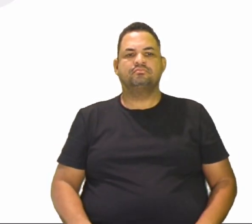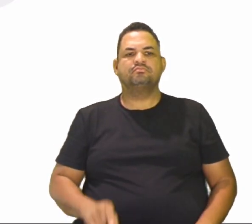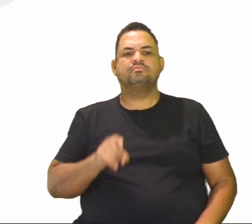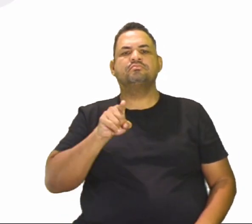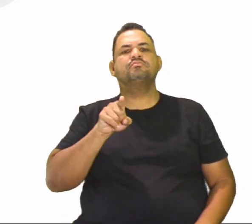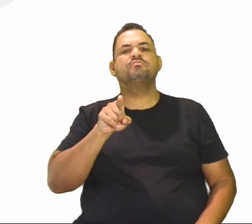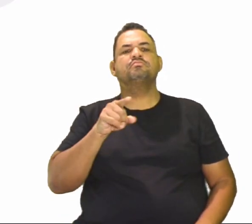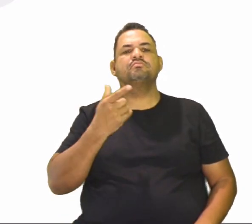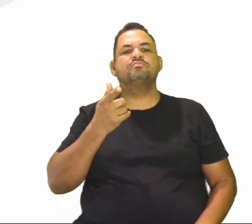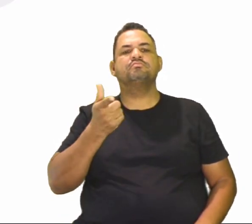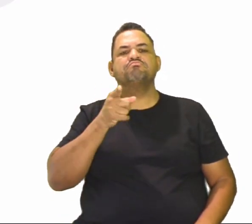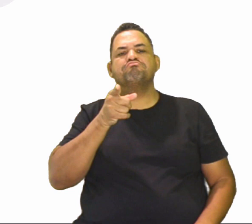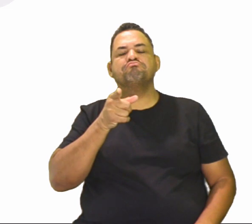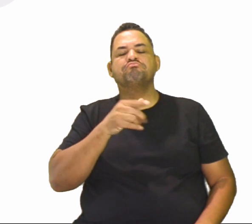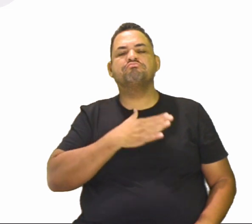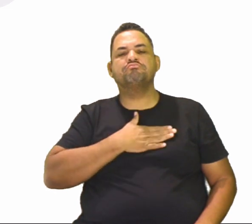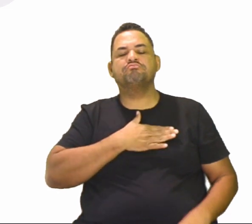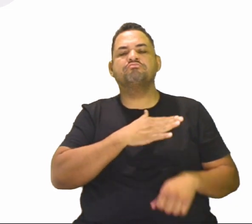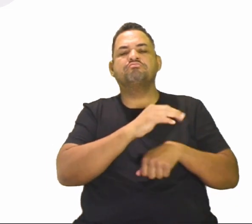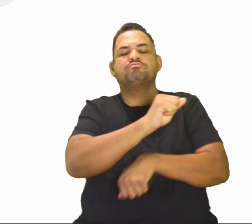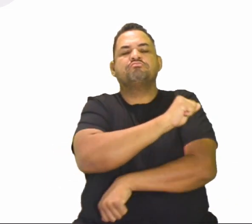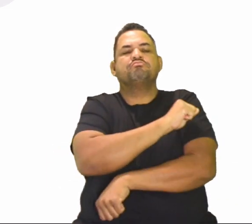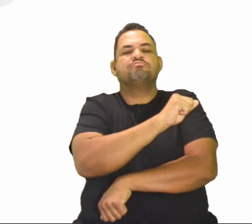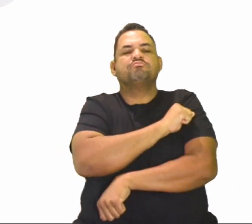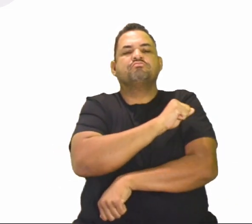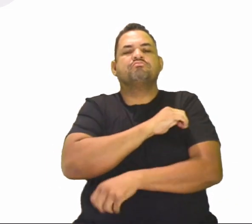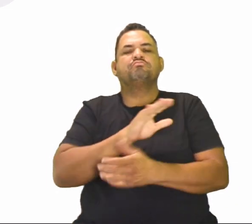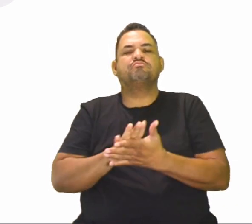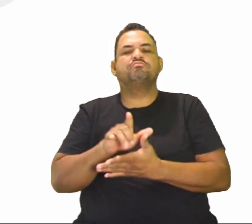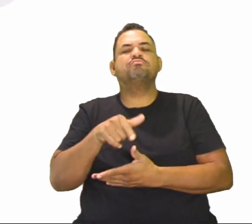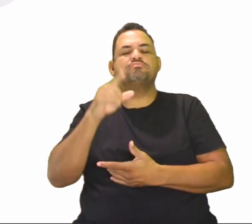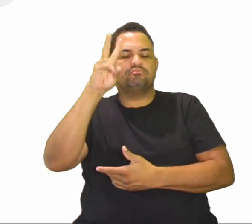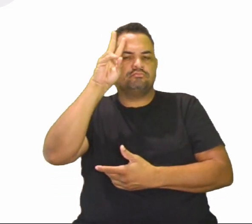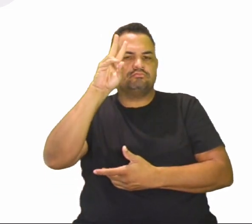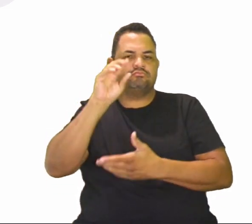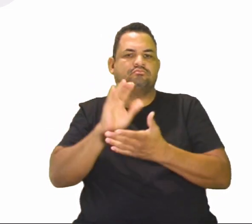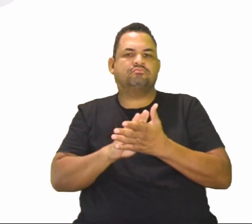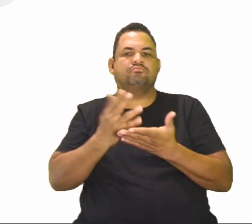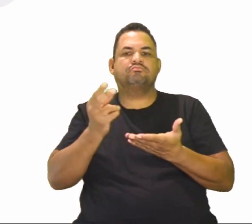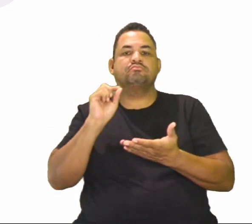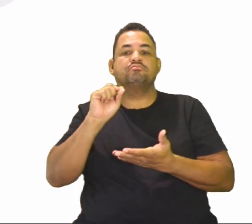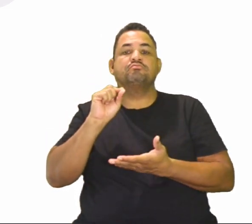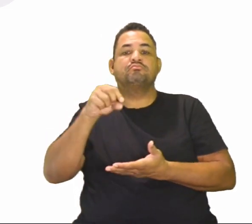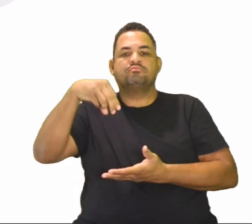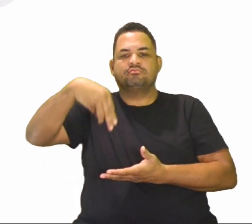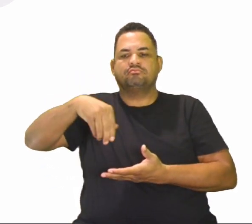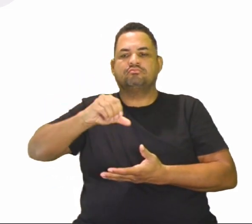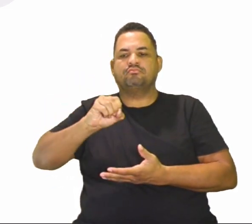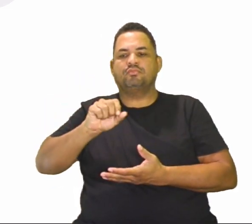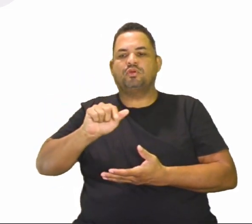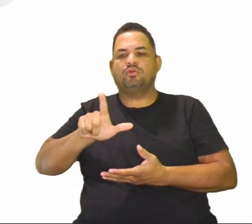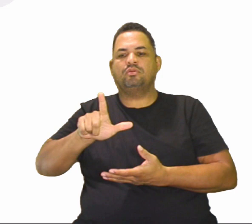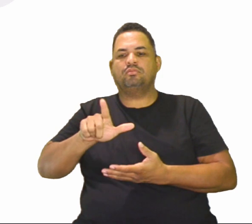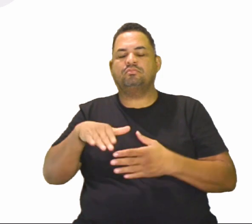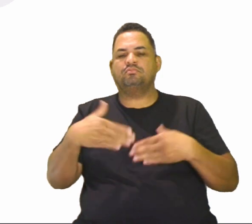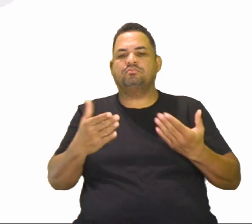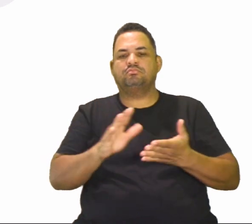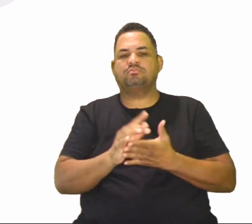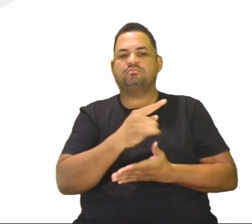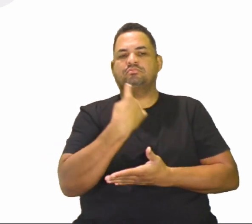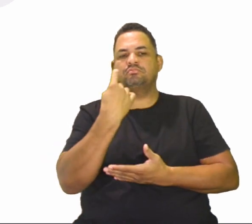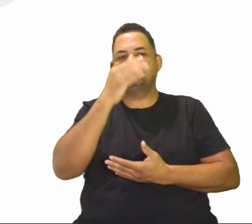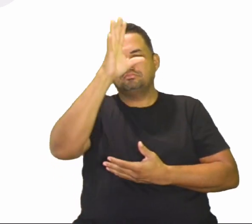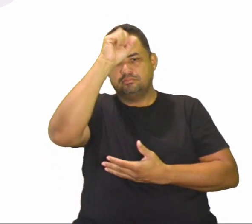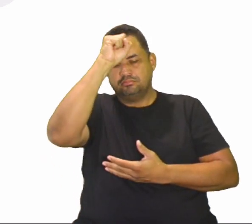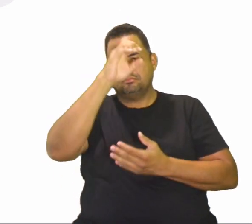E você aí, meu caro aluno, você se lembra o que é mol? Nós já abordamos em